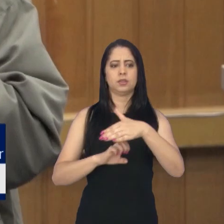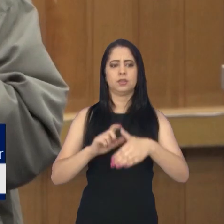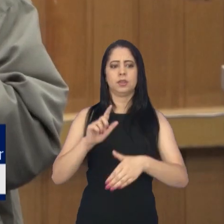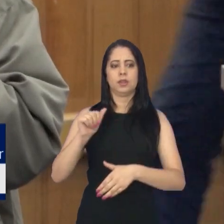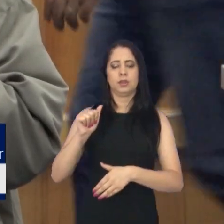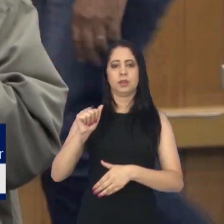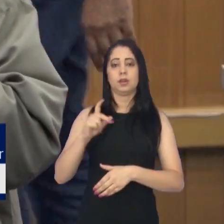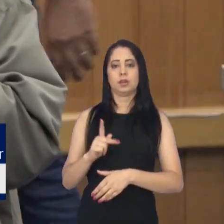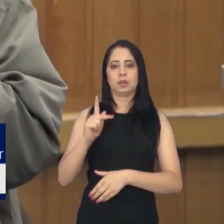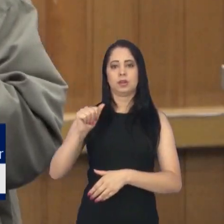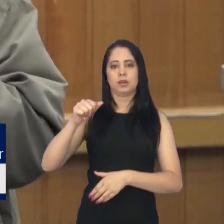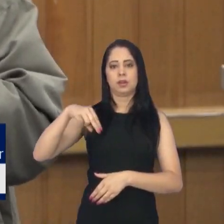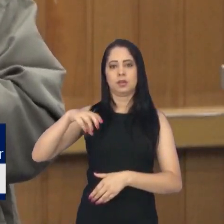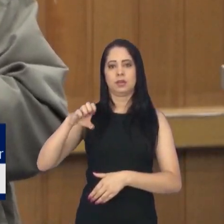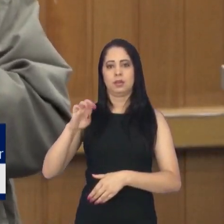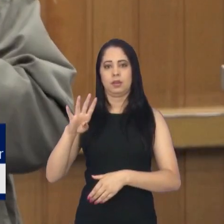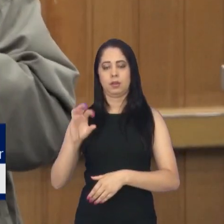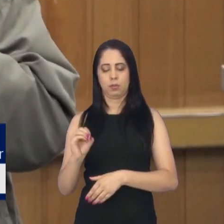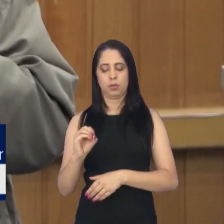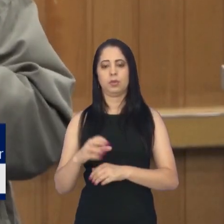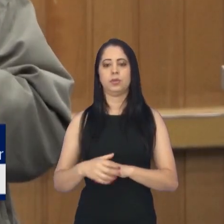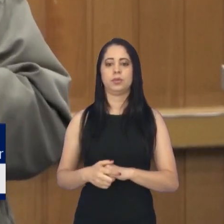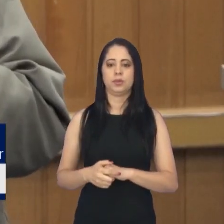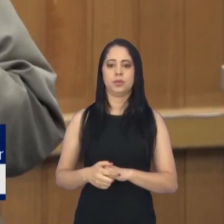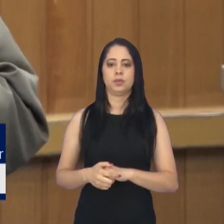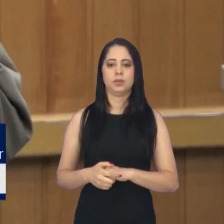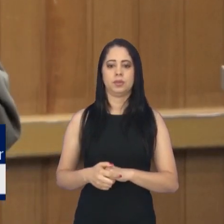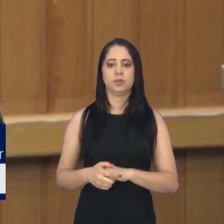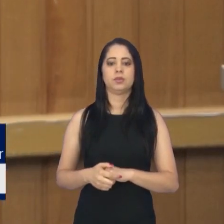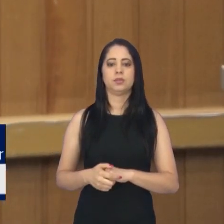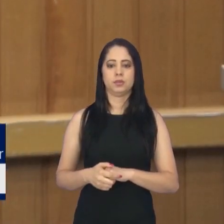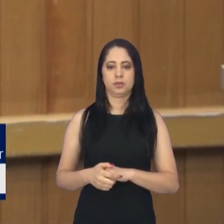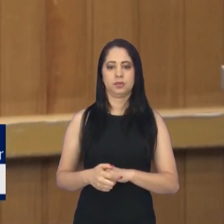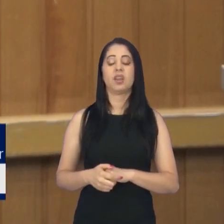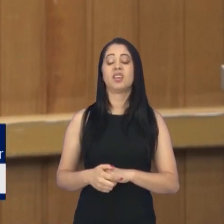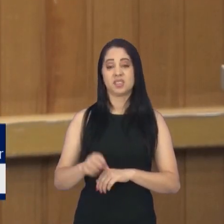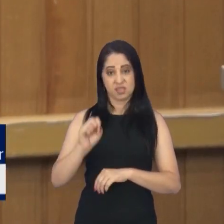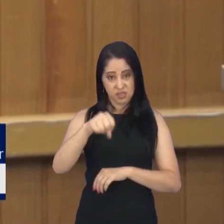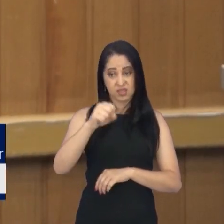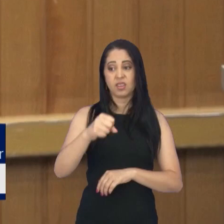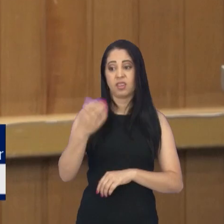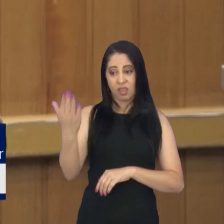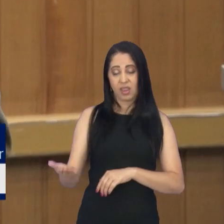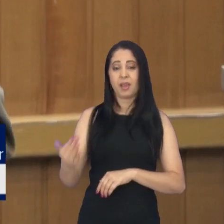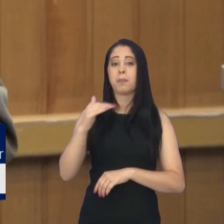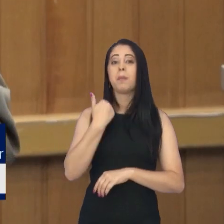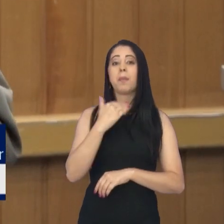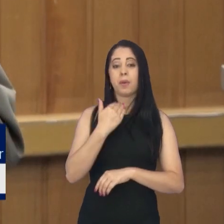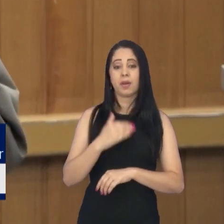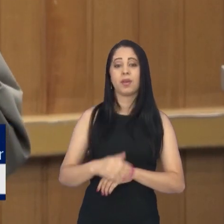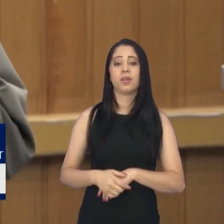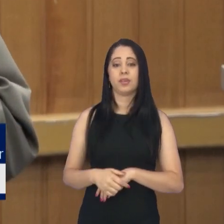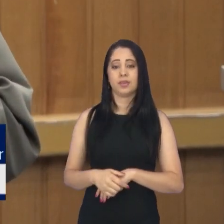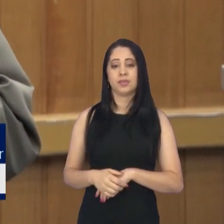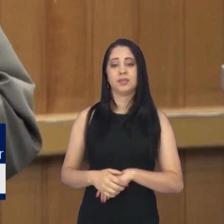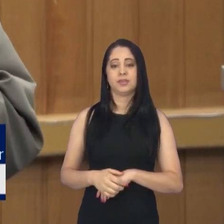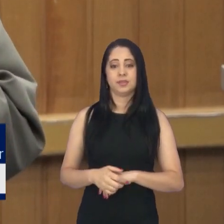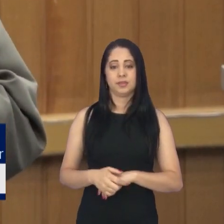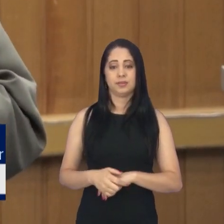pessoa extremamente bondosa, o Laulindo Sasaki, faleceu.